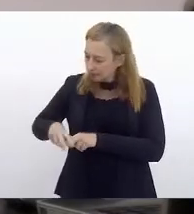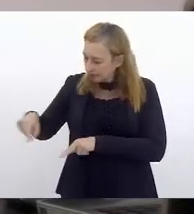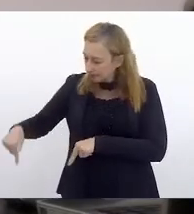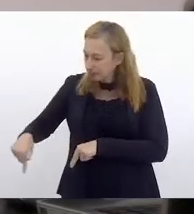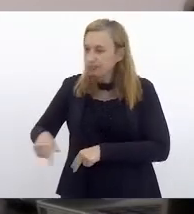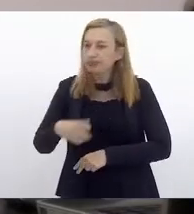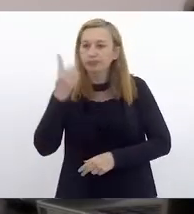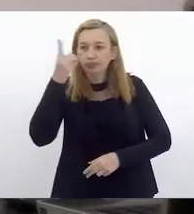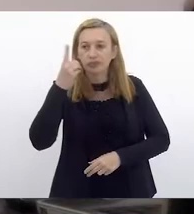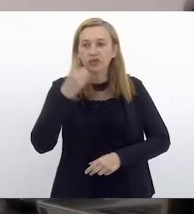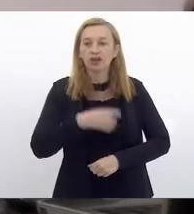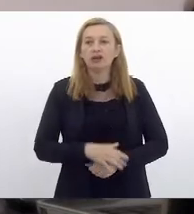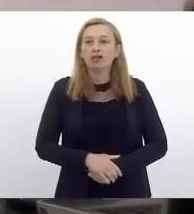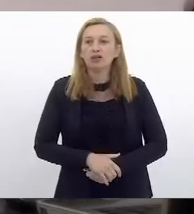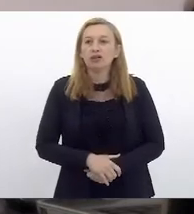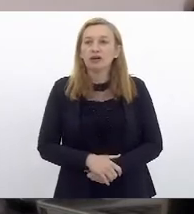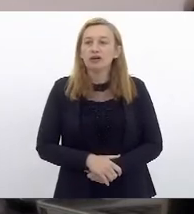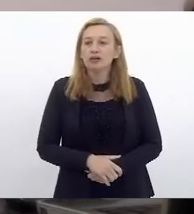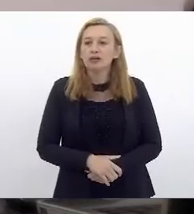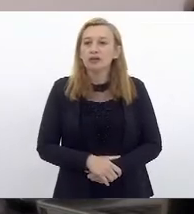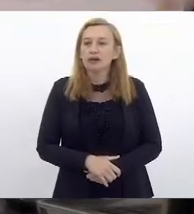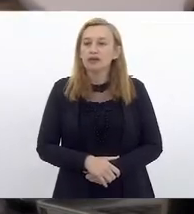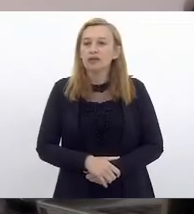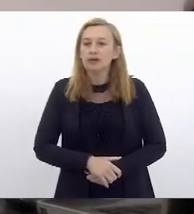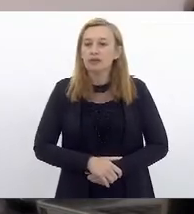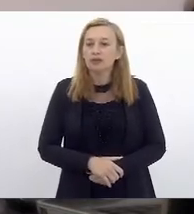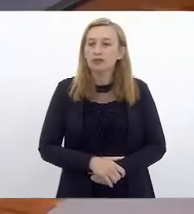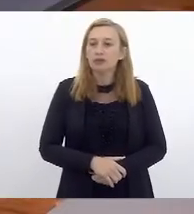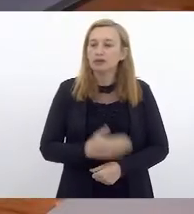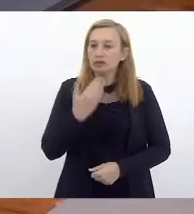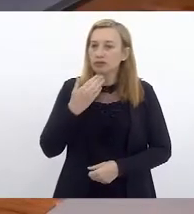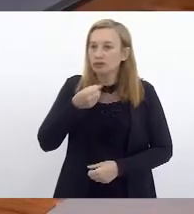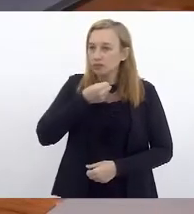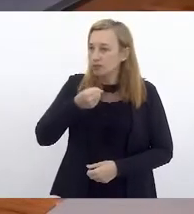deputada. Então, por favor, microfone para ela.